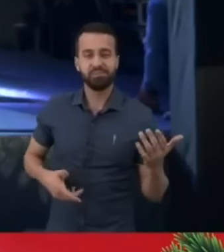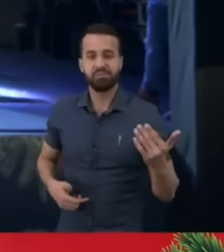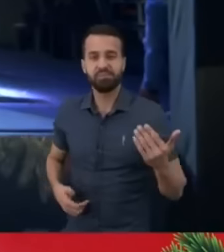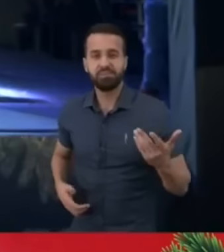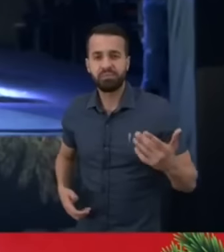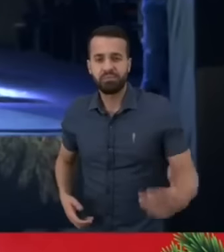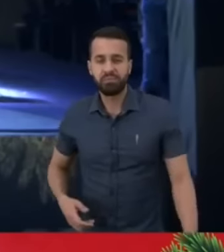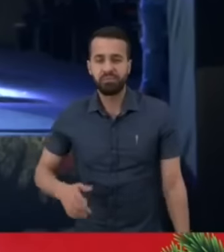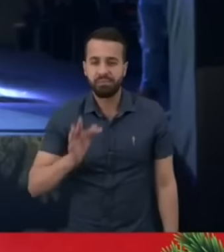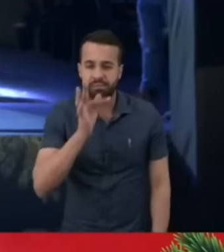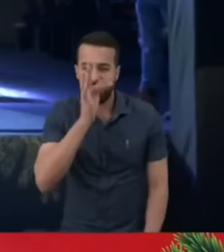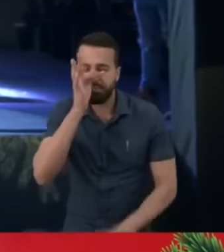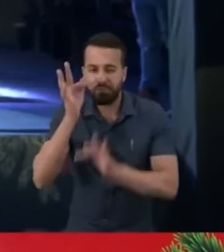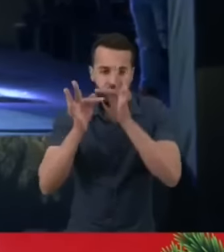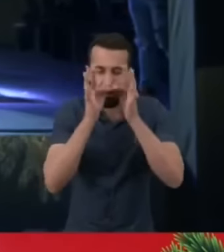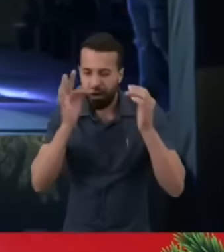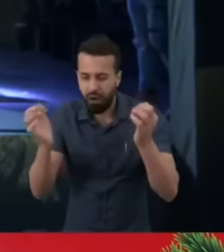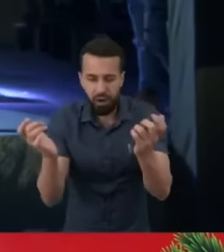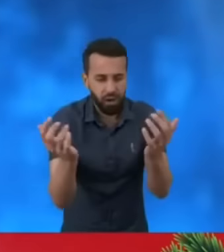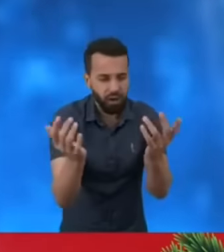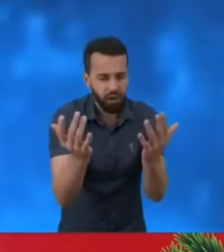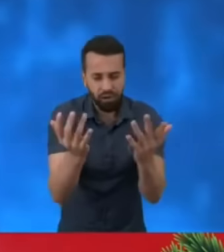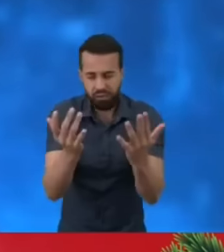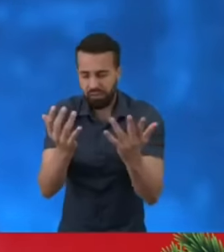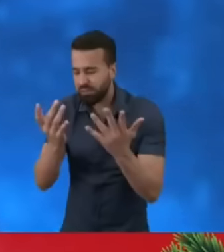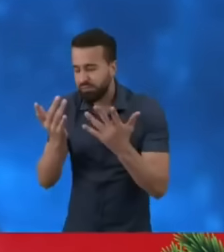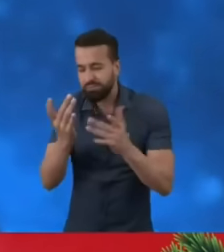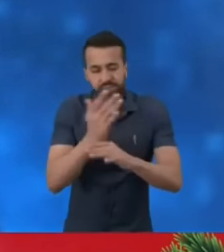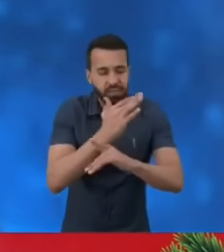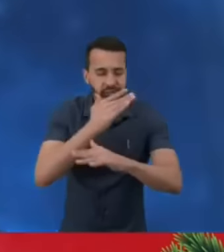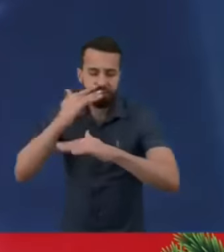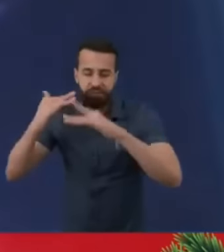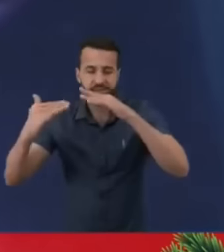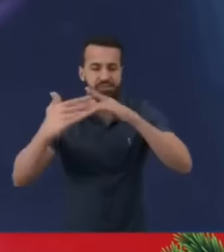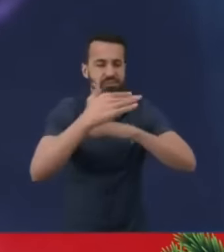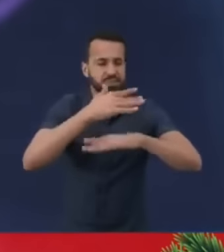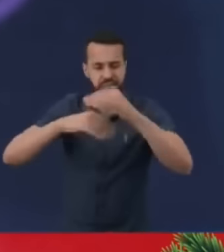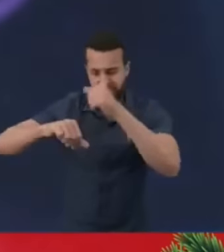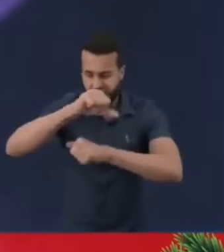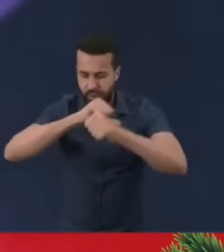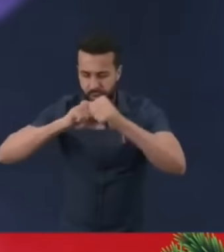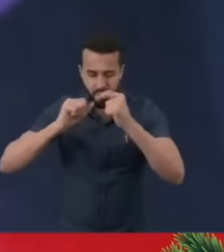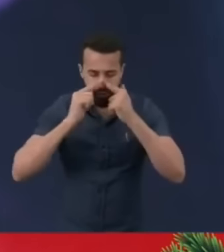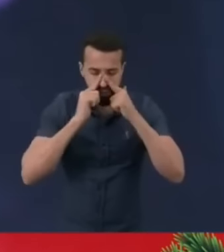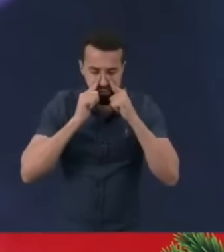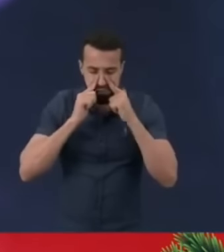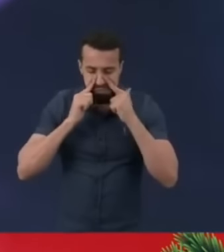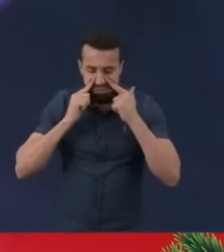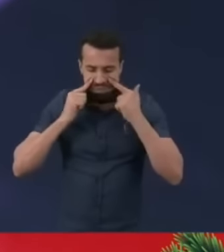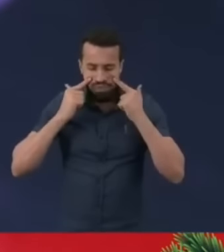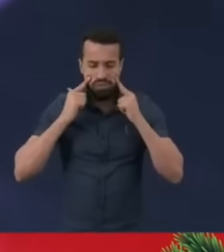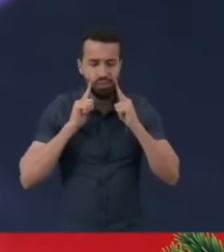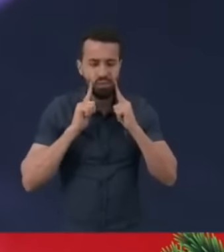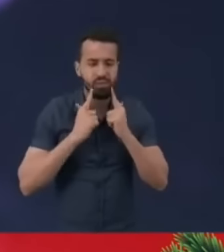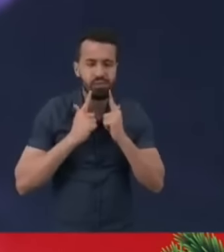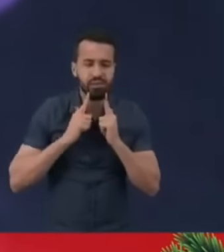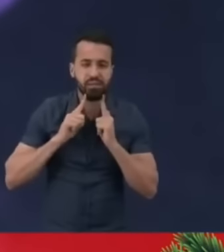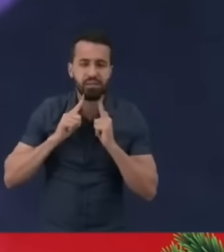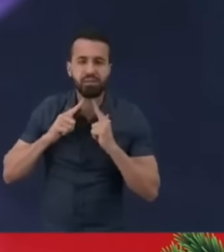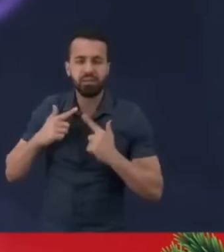Choram as rosas, seu perfume agora se transforma em lágrimas. Eu me